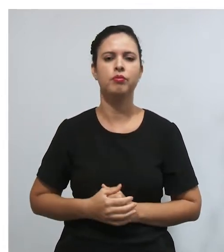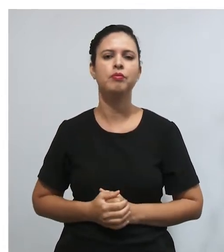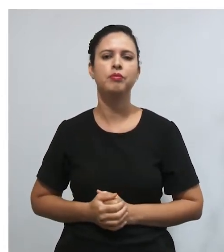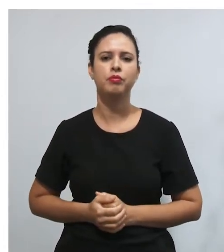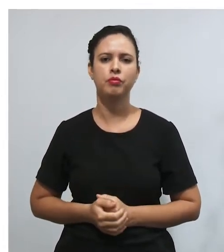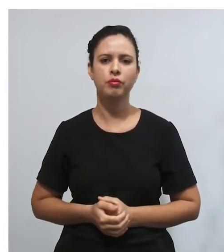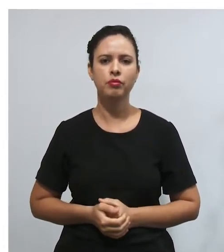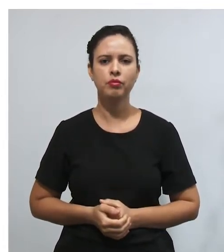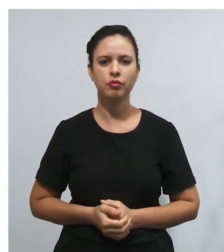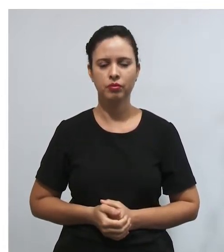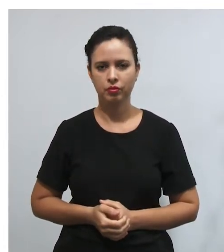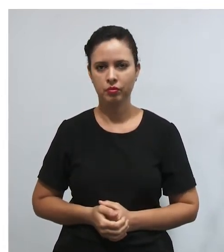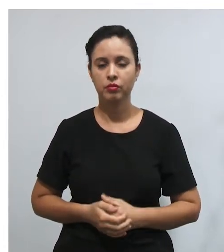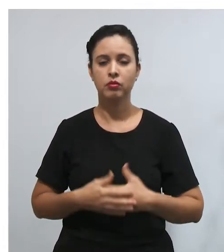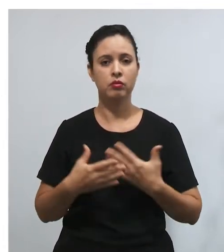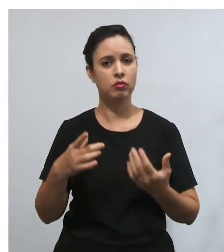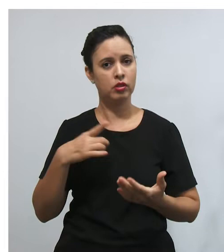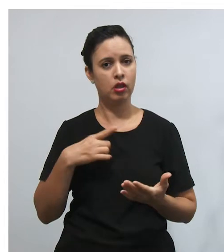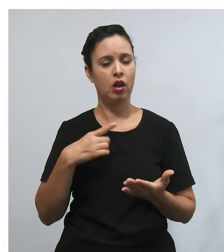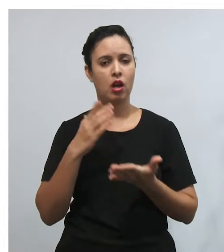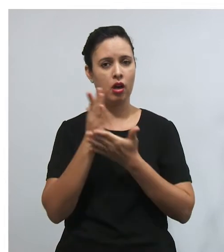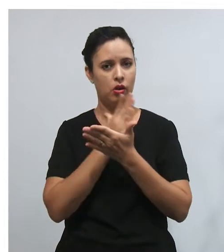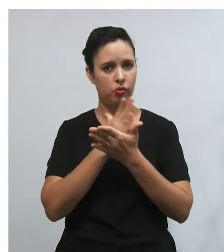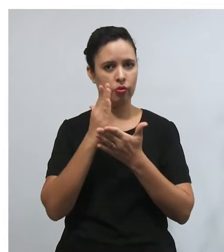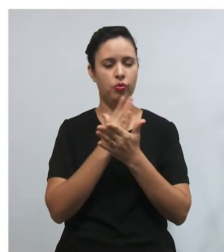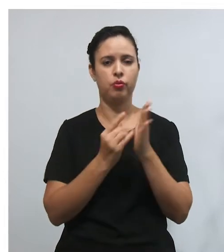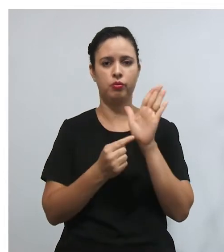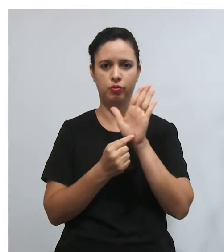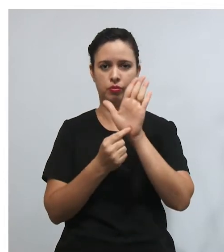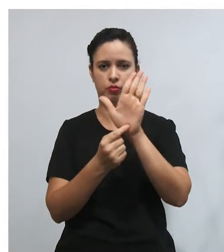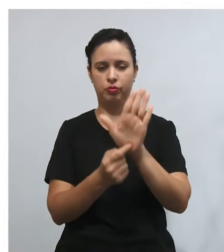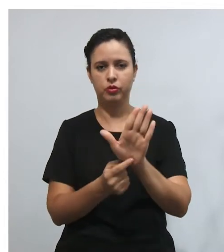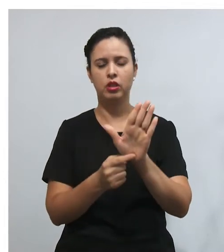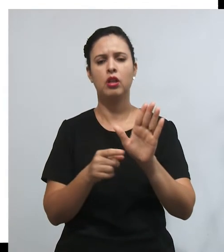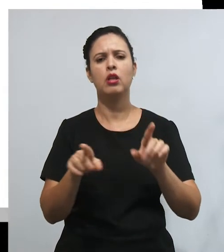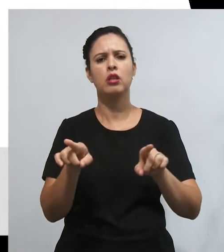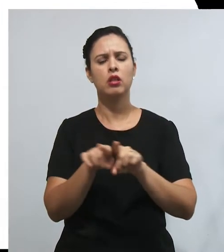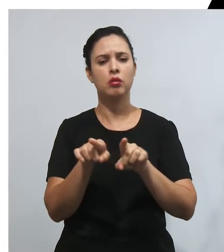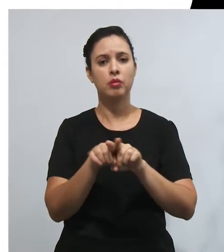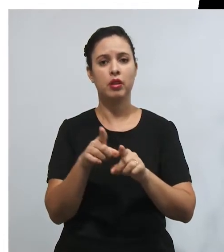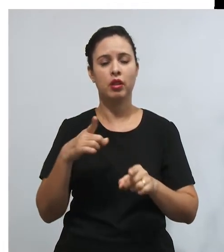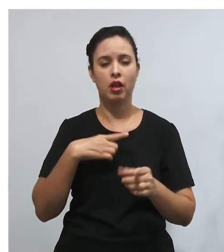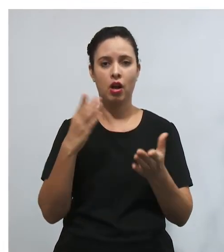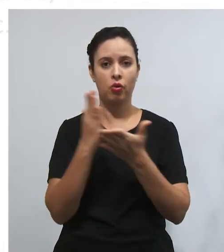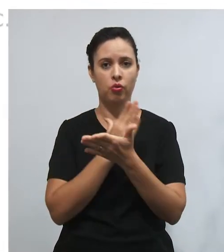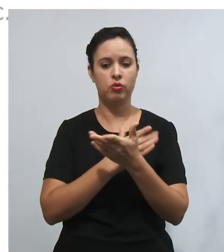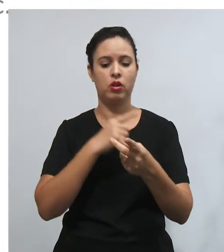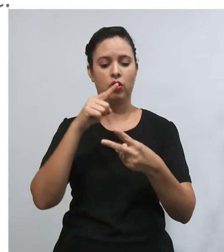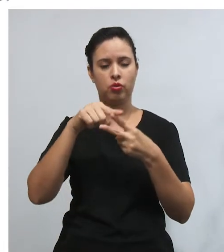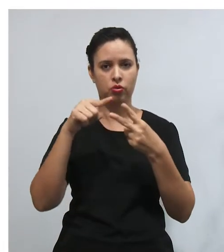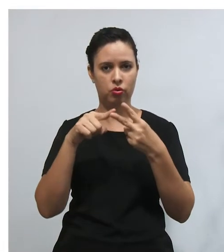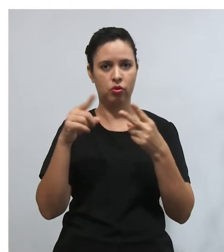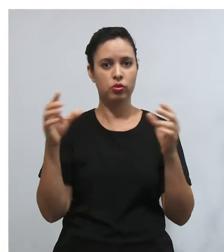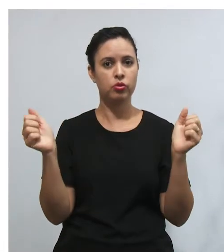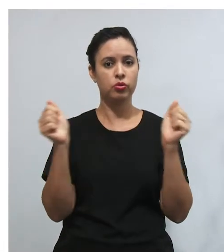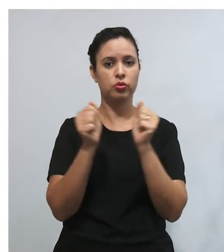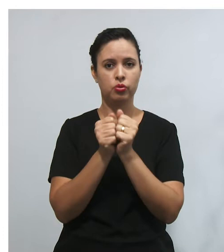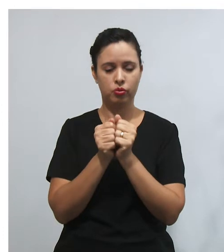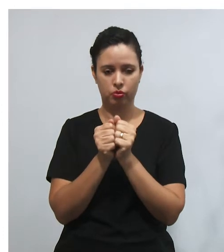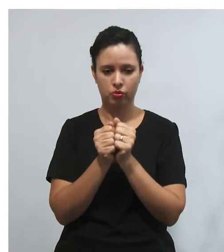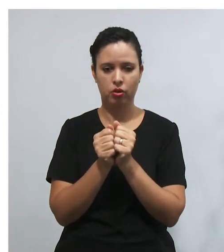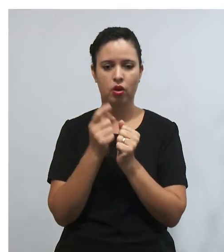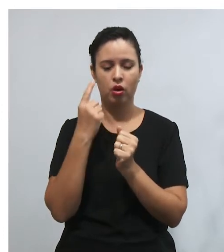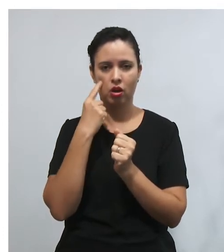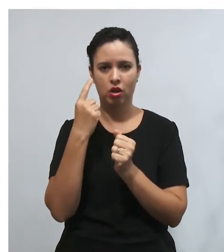saída. Ok? Então, trouxemos aí esses dois tipos e tem aqueles que acumulam as duas funções. E eu